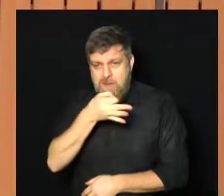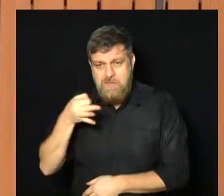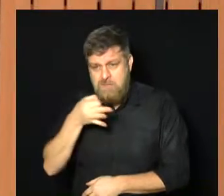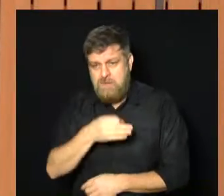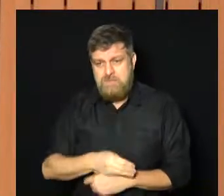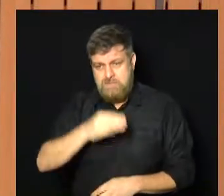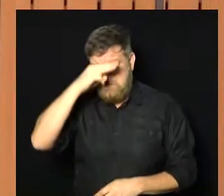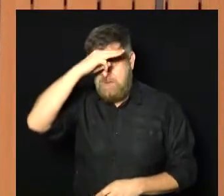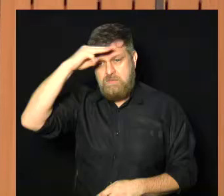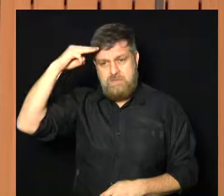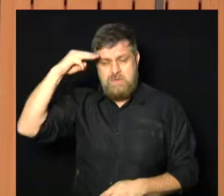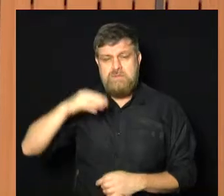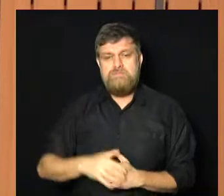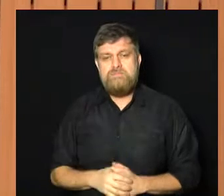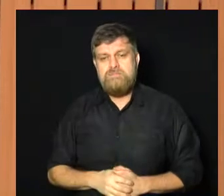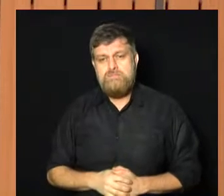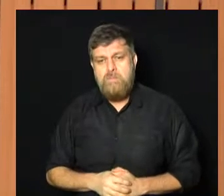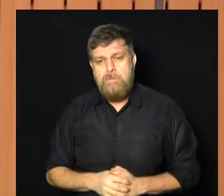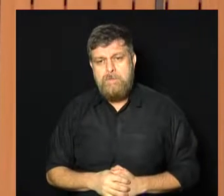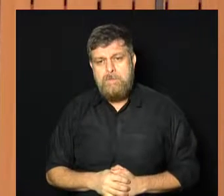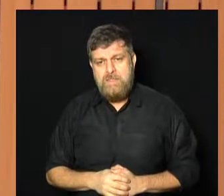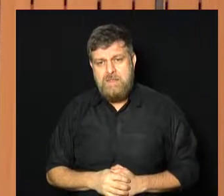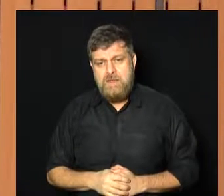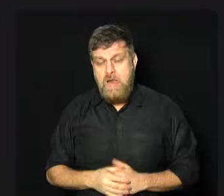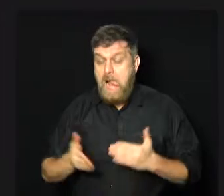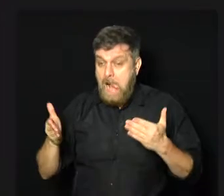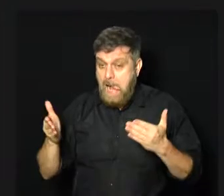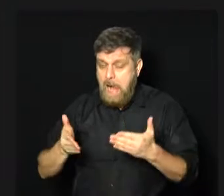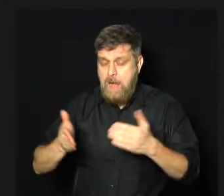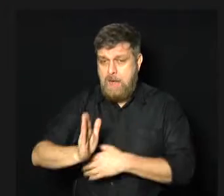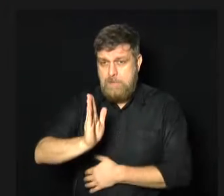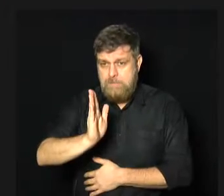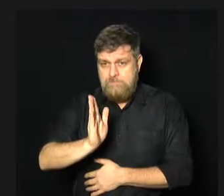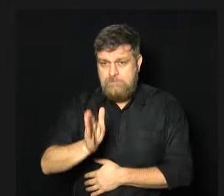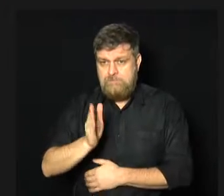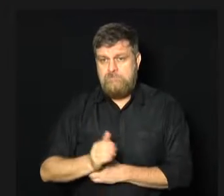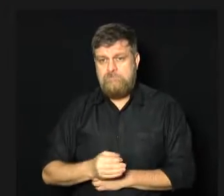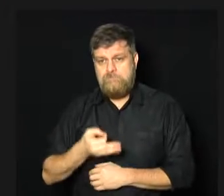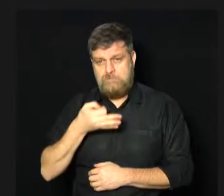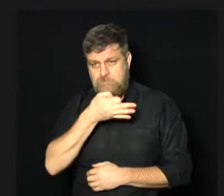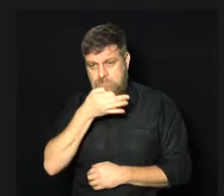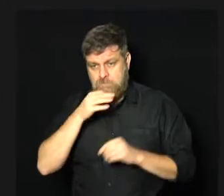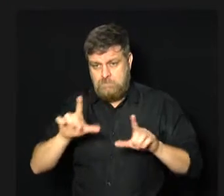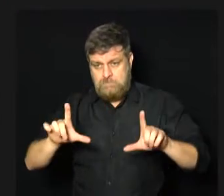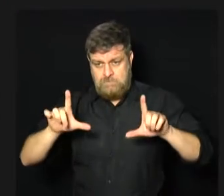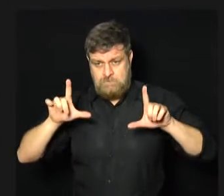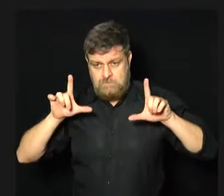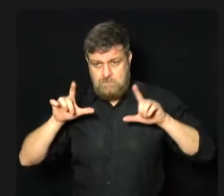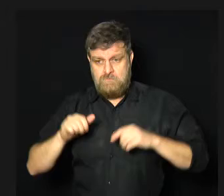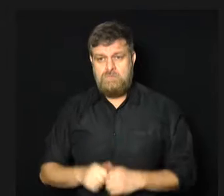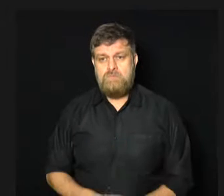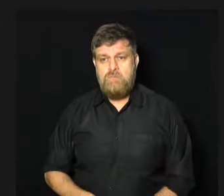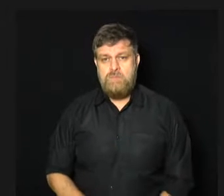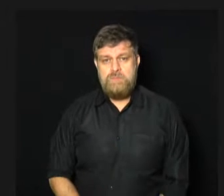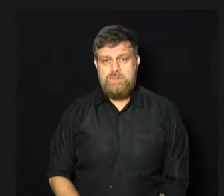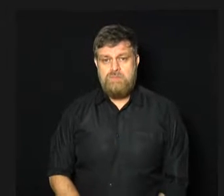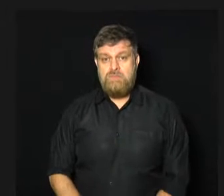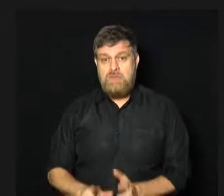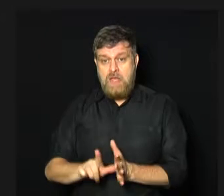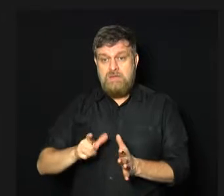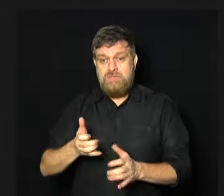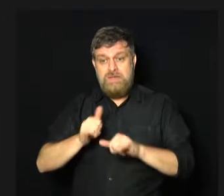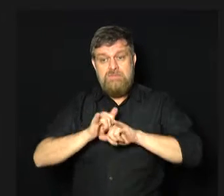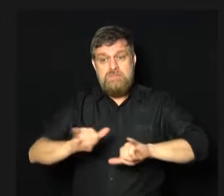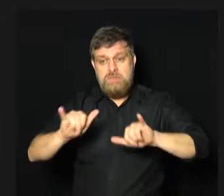Perfeito, vereadora Mariana Conte. Então, a gente já passaria agora as palavras para a Maria Emília, mas antes disso, deixa eu só fazer uma